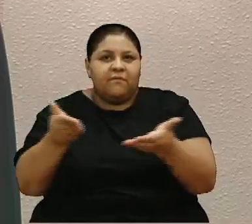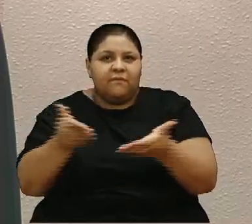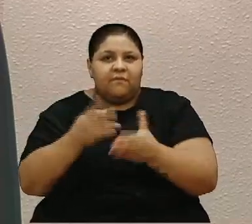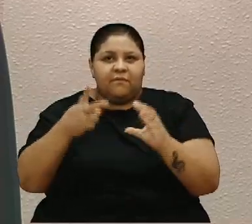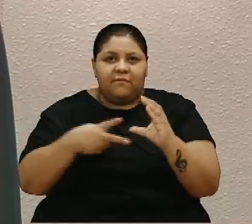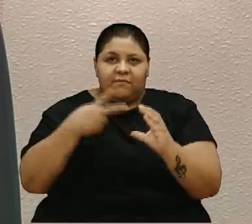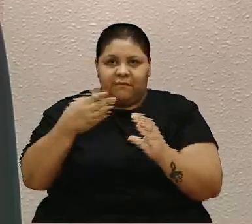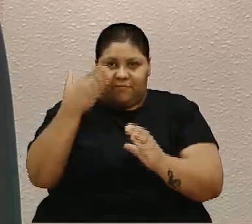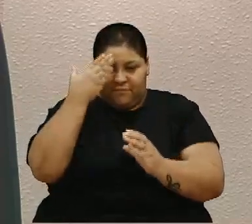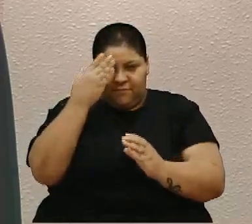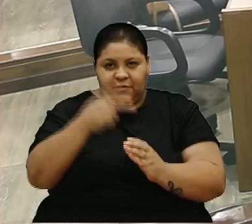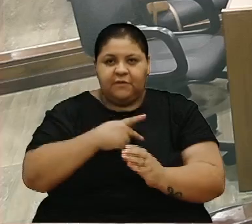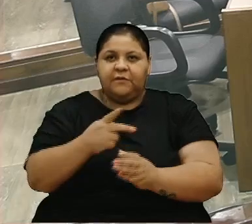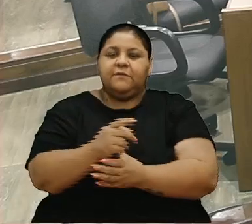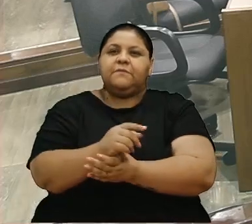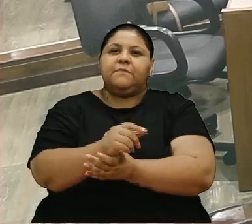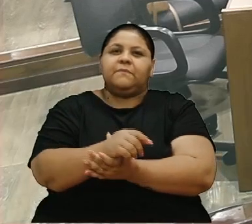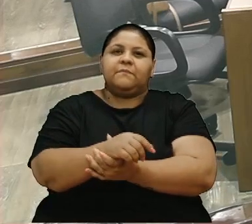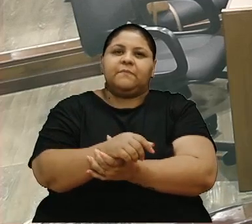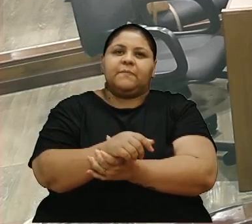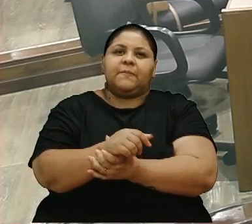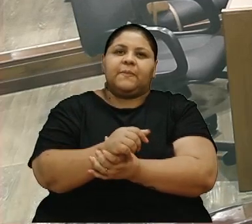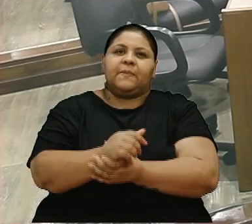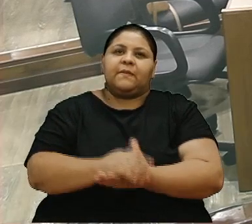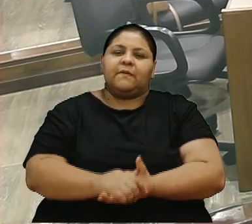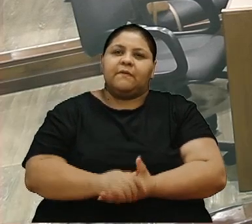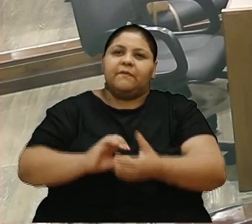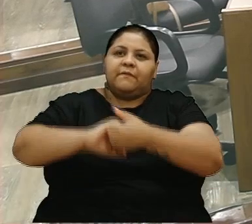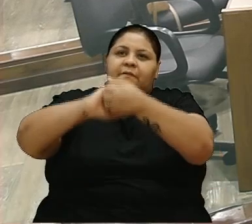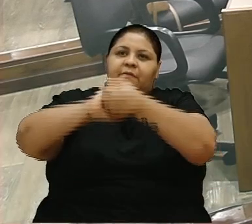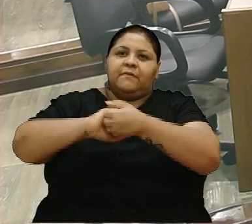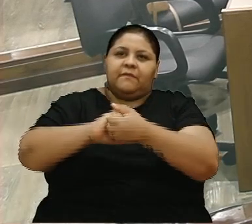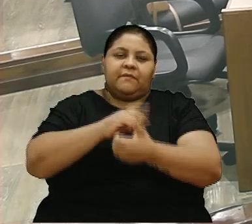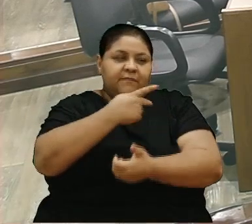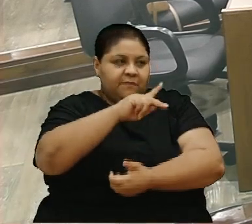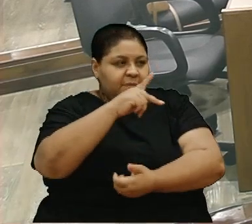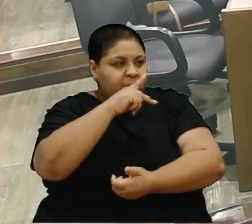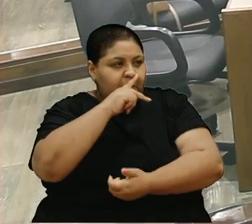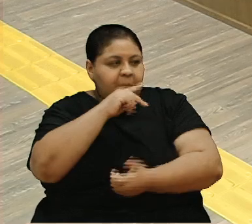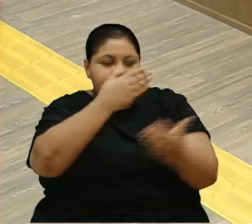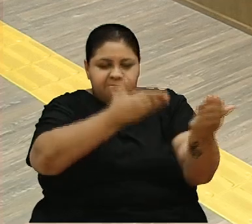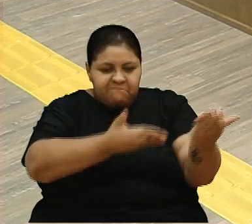Câmara de Vereadores. Obrigado, senhor presidente. Obrigado, vereadora Andressa. Saudar o seu pai, bem-vindo